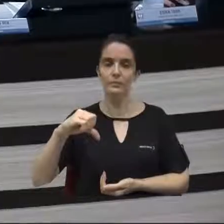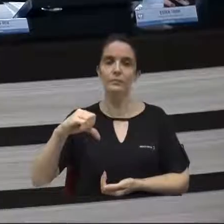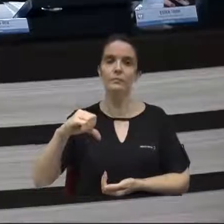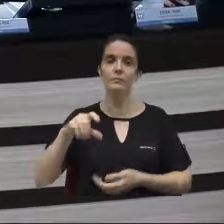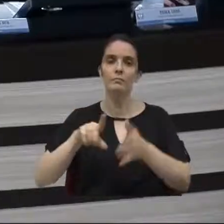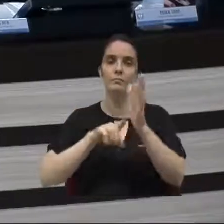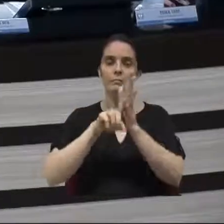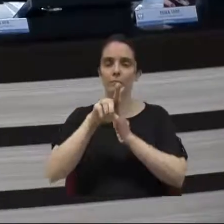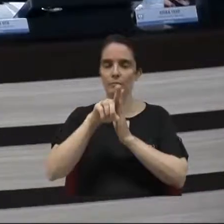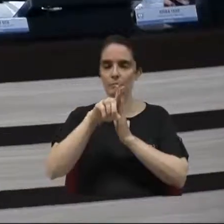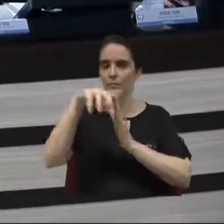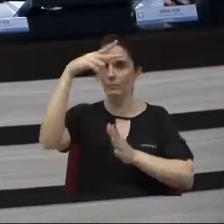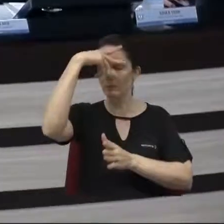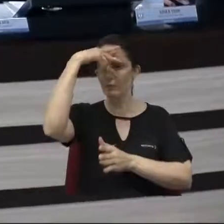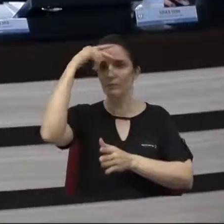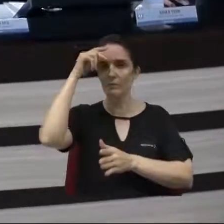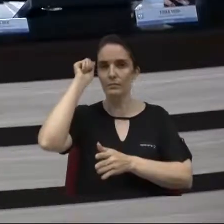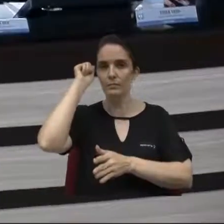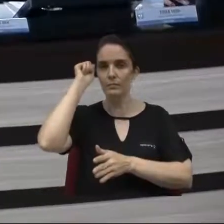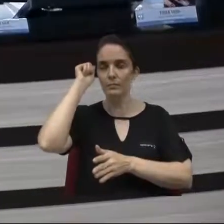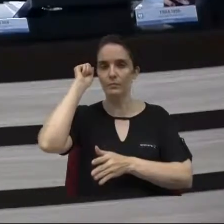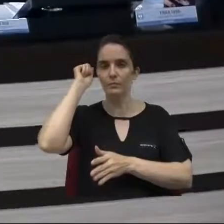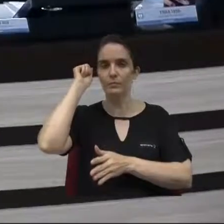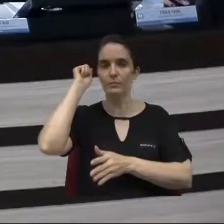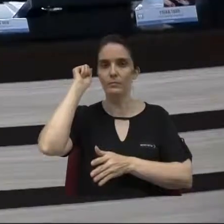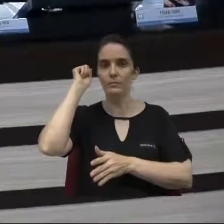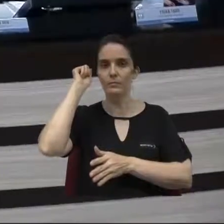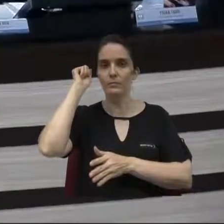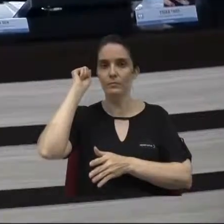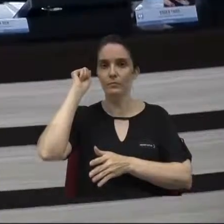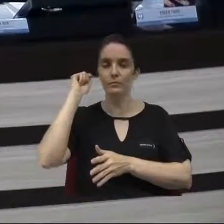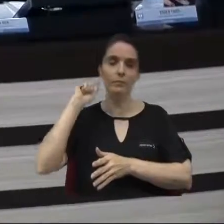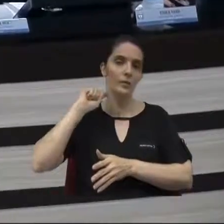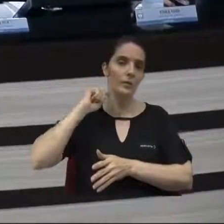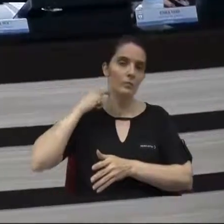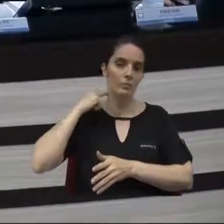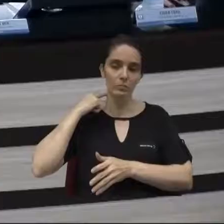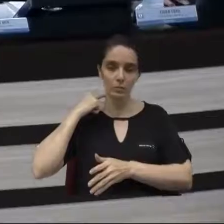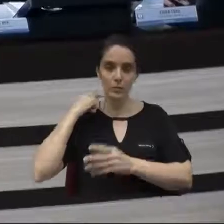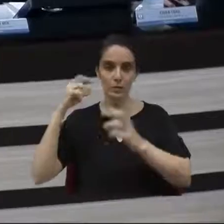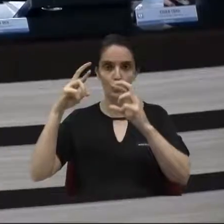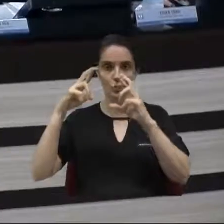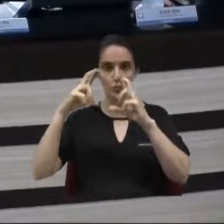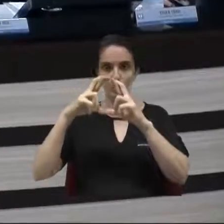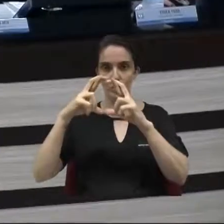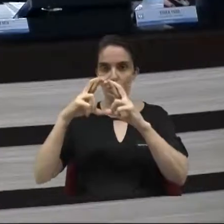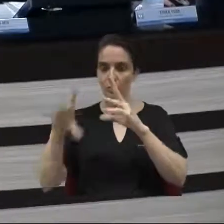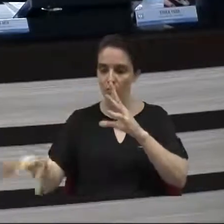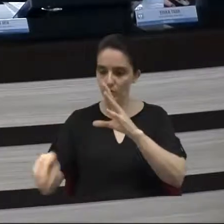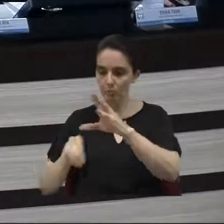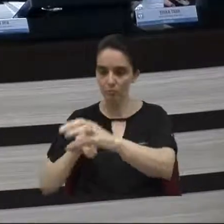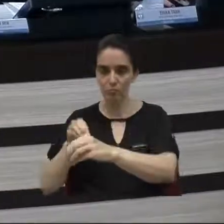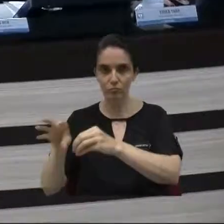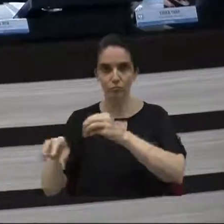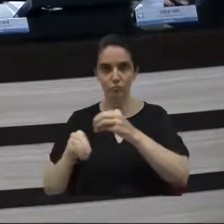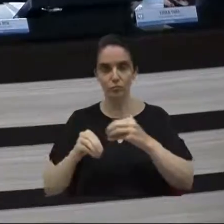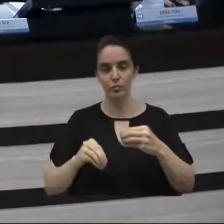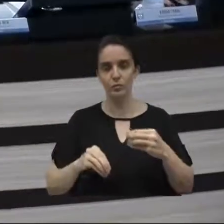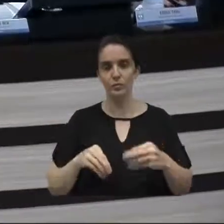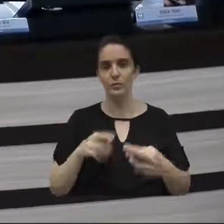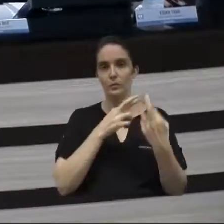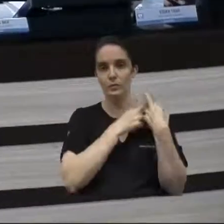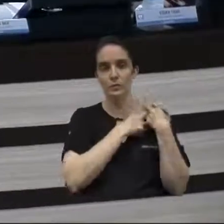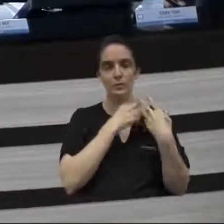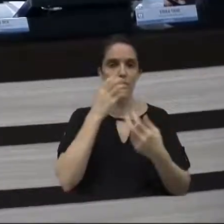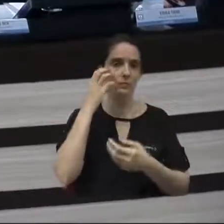Requer informações ao Poder Executivo referente à coleta de lixo reciclável em Limeira. Autoria do vereador Marcelo